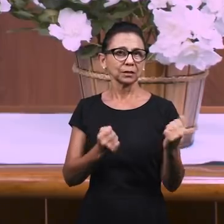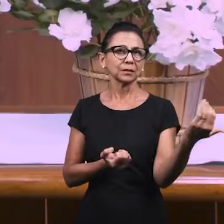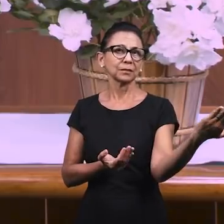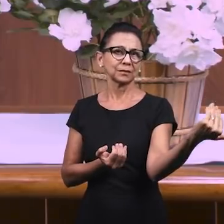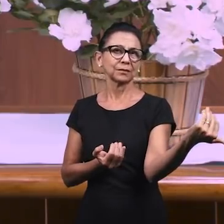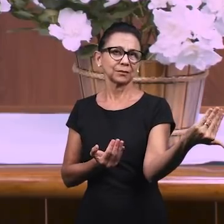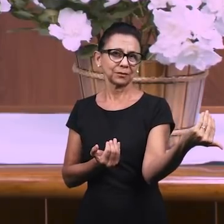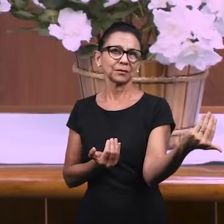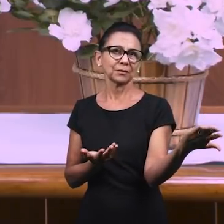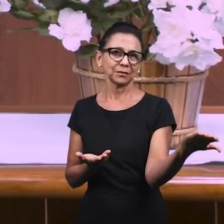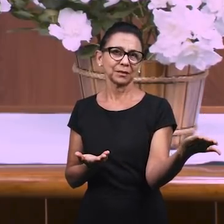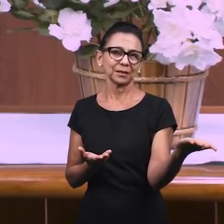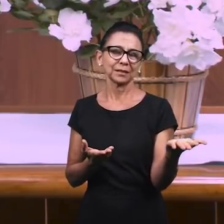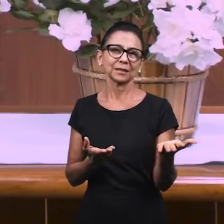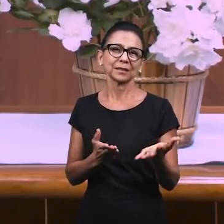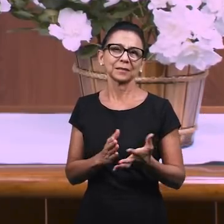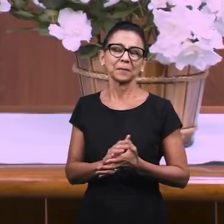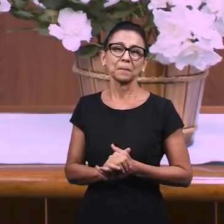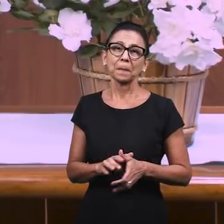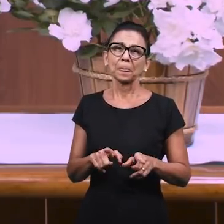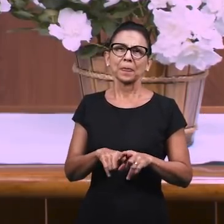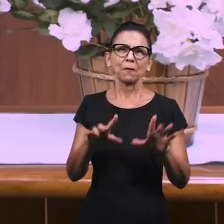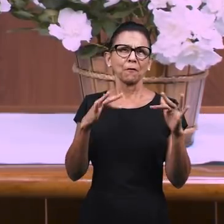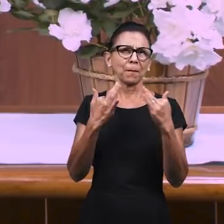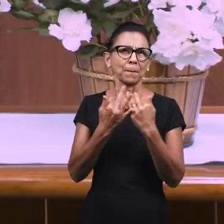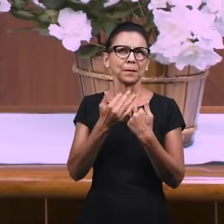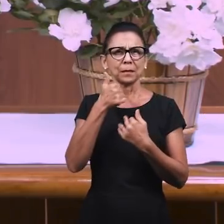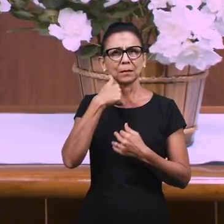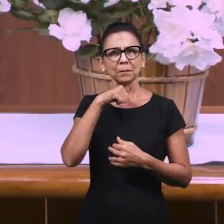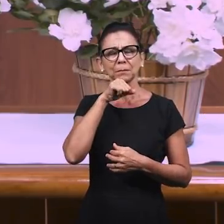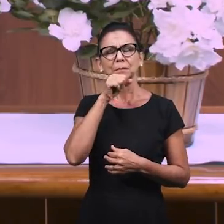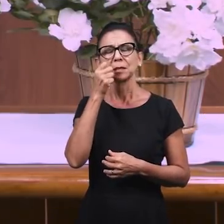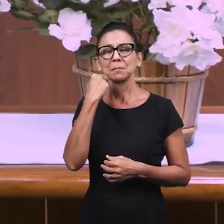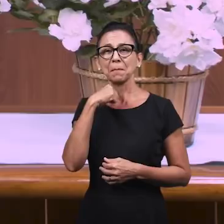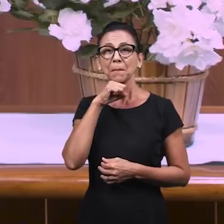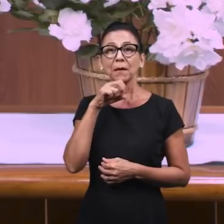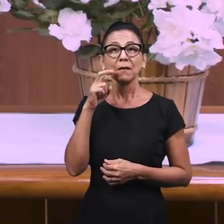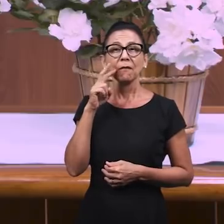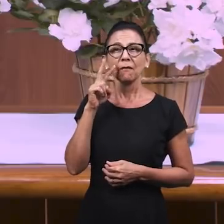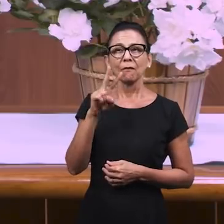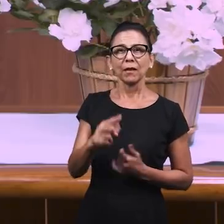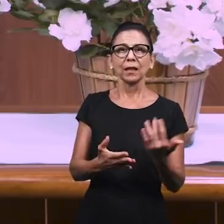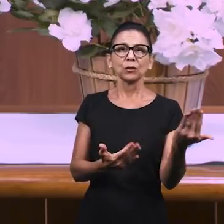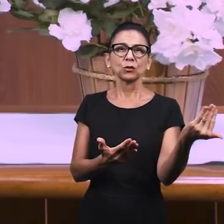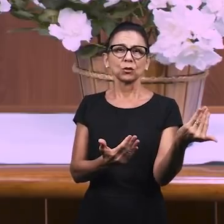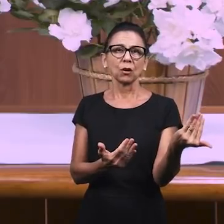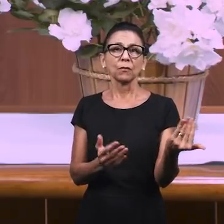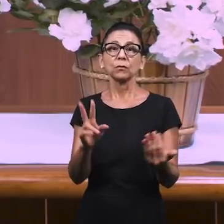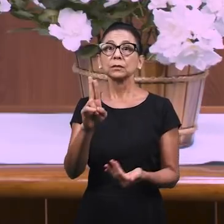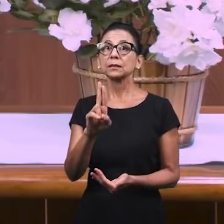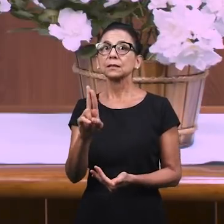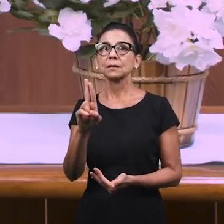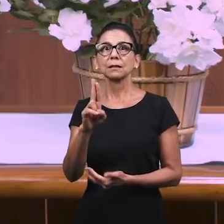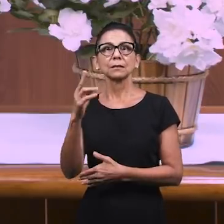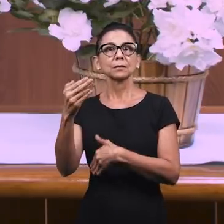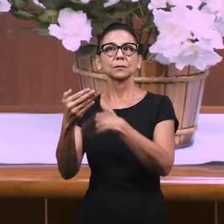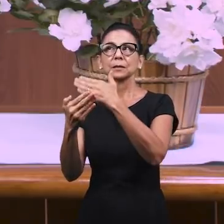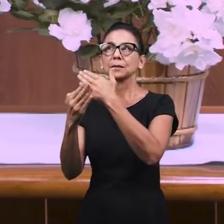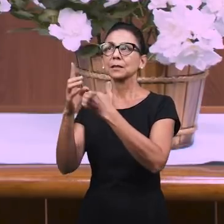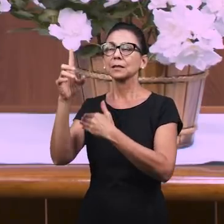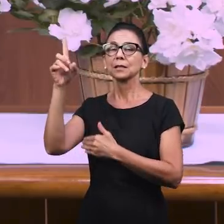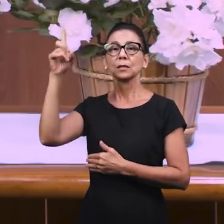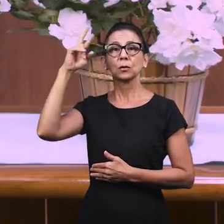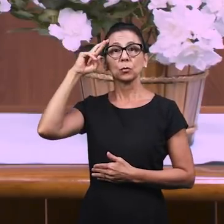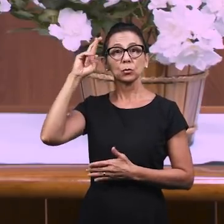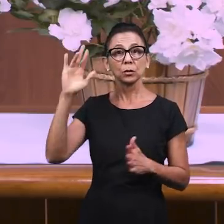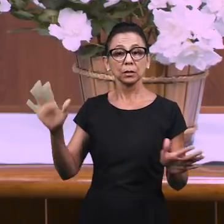Alegria que a igreja está tendo e os pais estão tendo de ver os jovens sendo usados. O Senhor